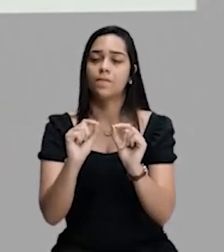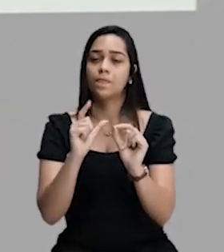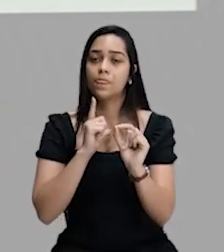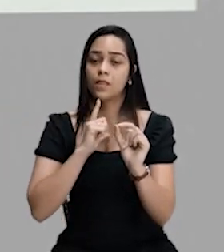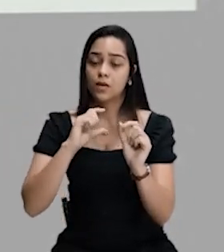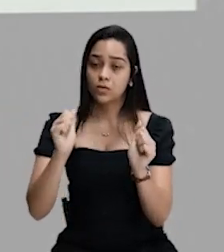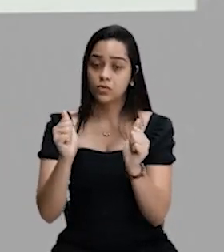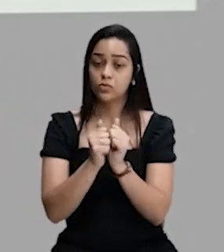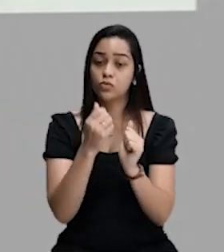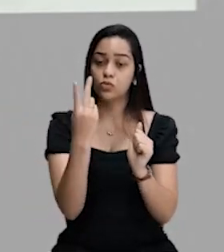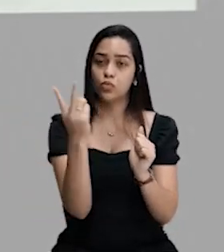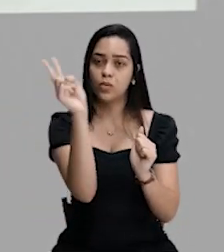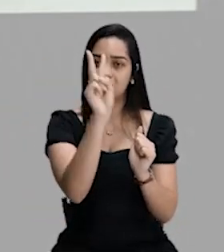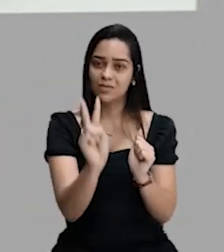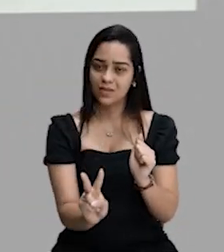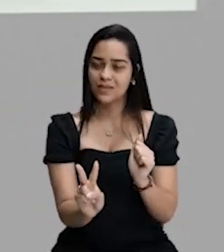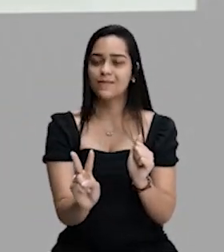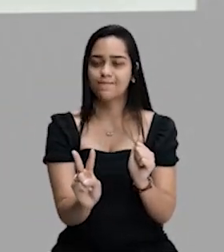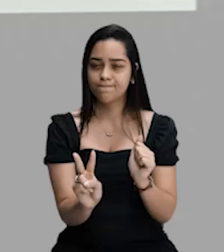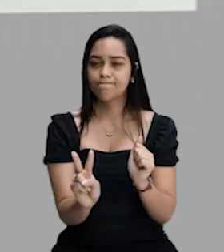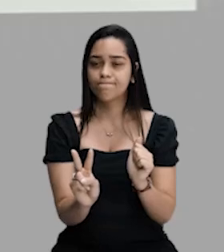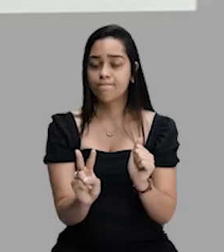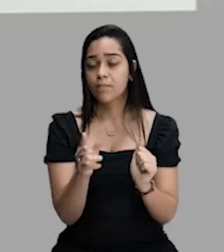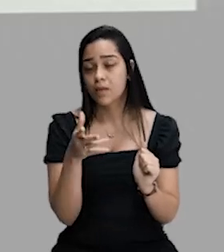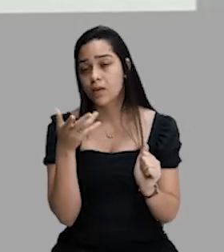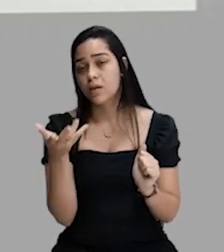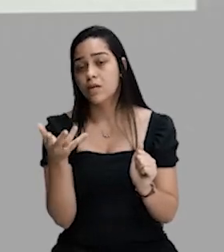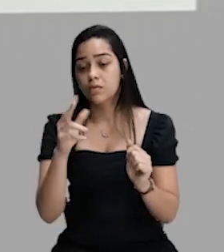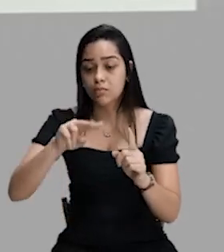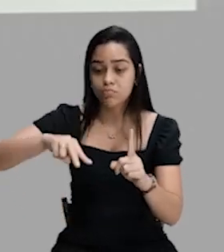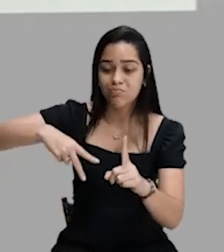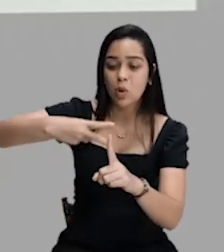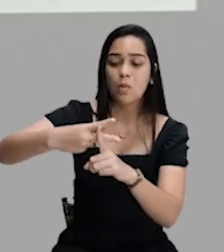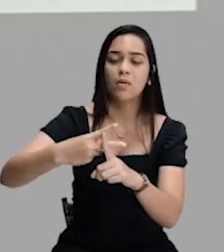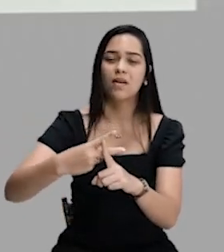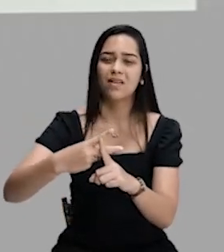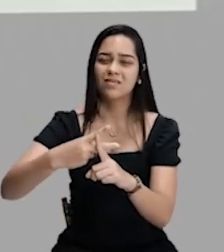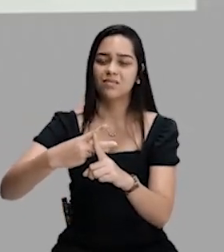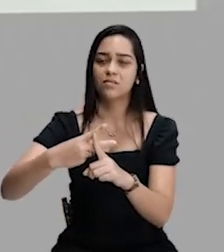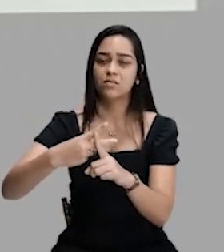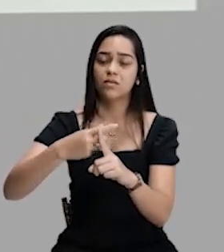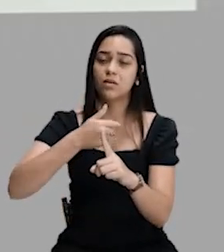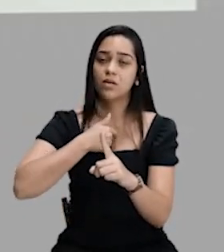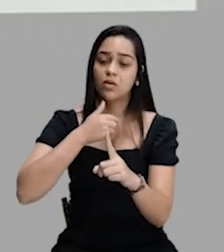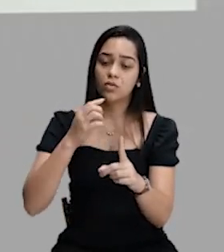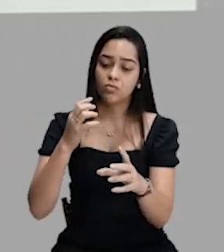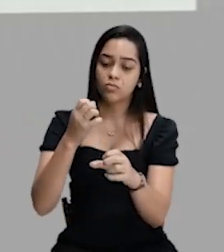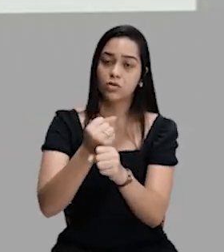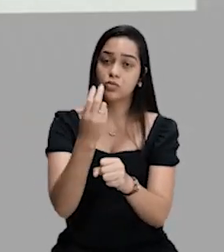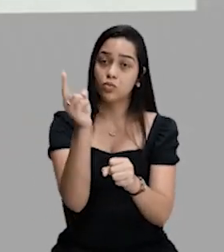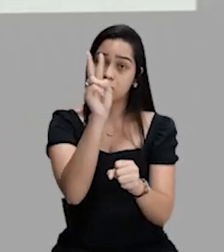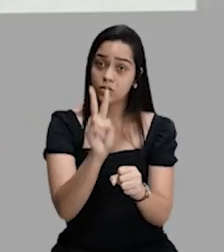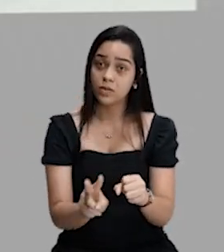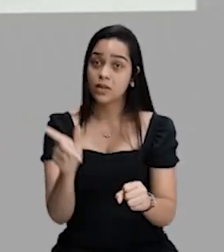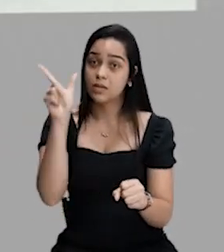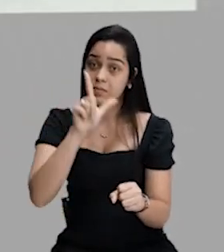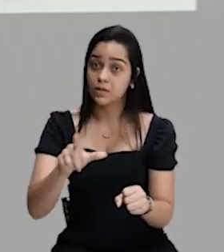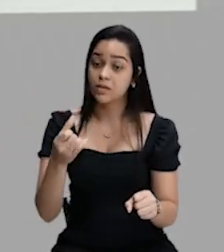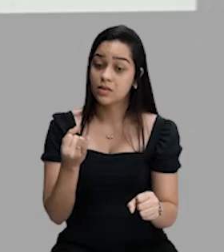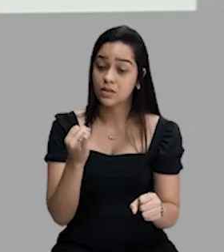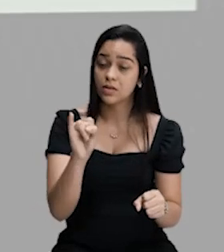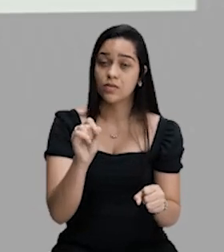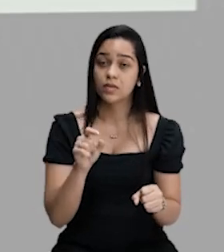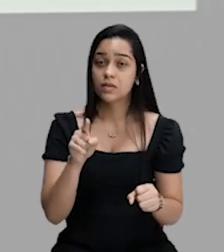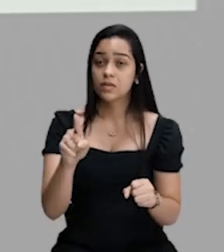arestas duas vezes tá então isso aqui tá dobrado eu tô contando duas vezes repito se você